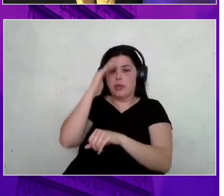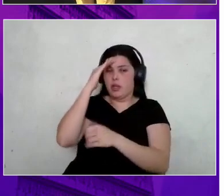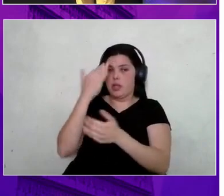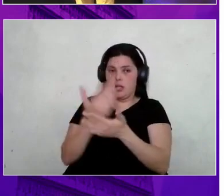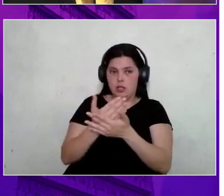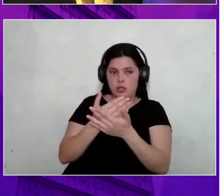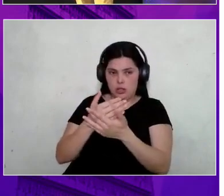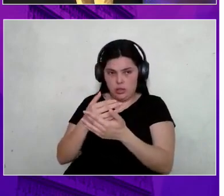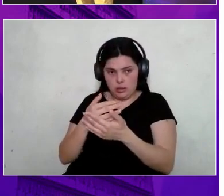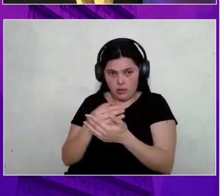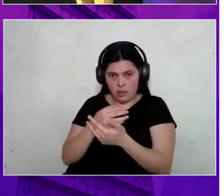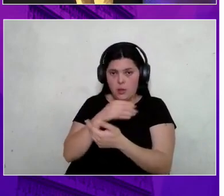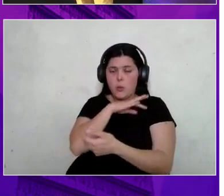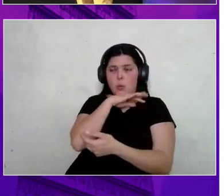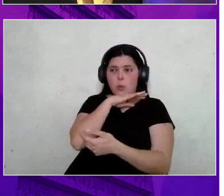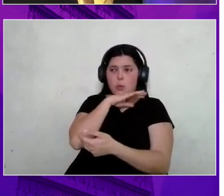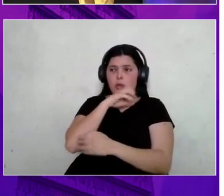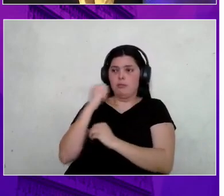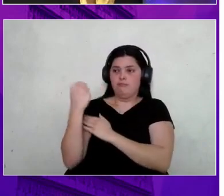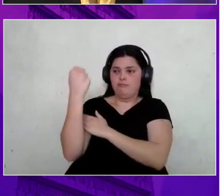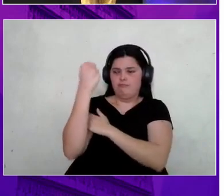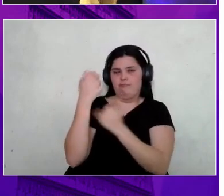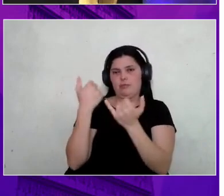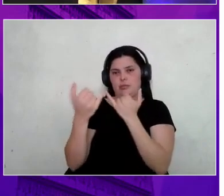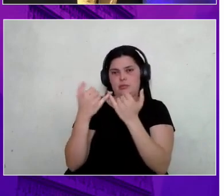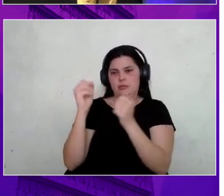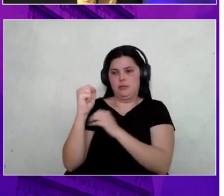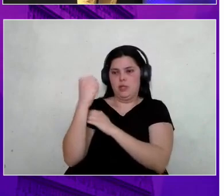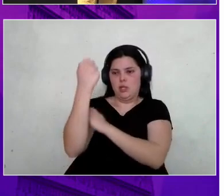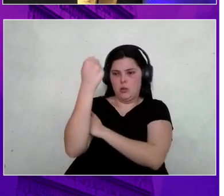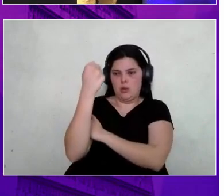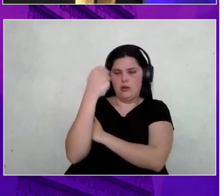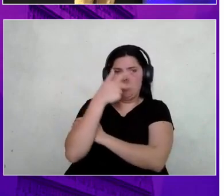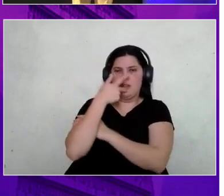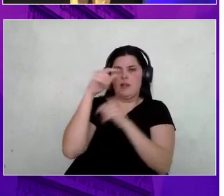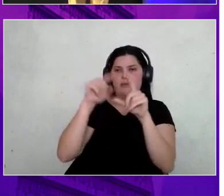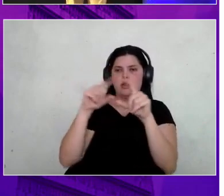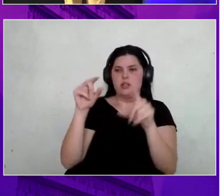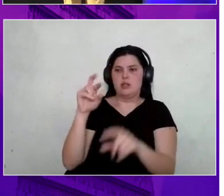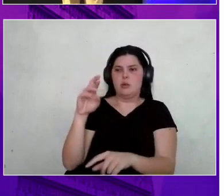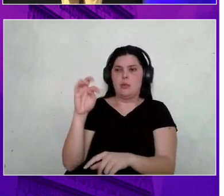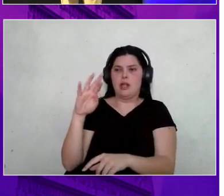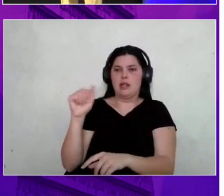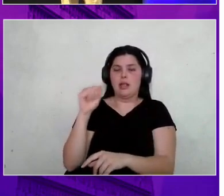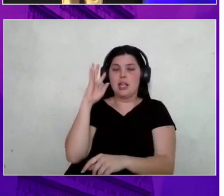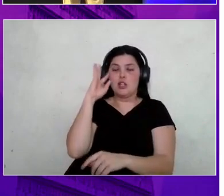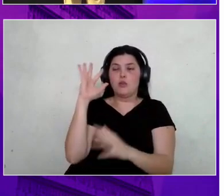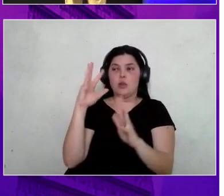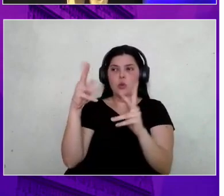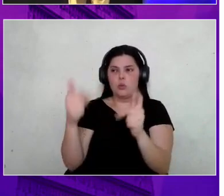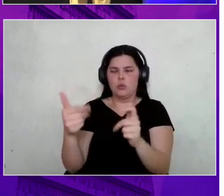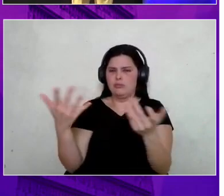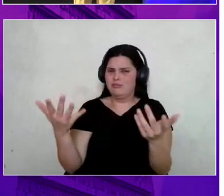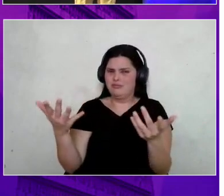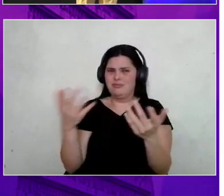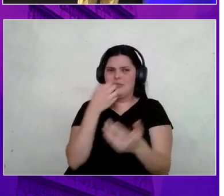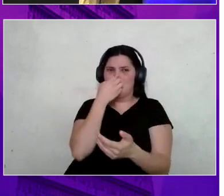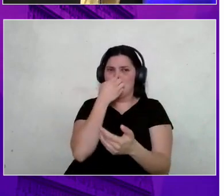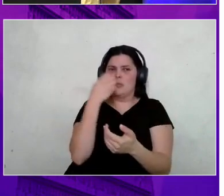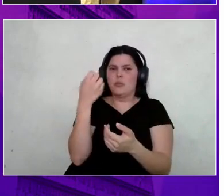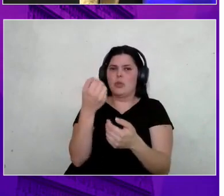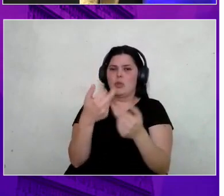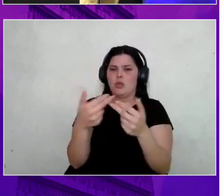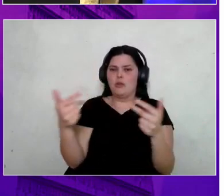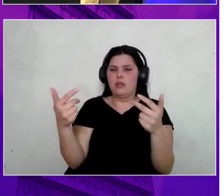muito ruim ter um super-herói, né, que é pegando um pouco da frase da Roberta, que resolve tudo. Então, a gente sempre conduz novas coisas dessa